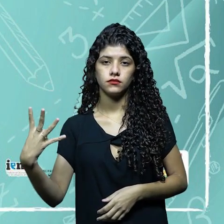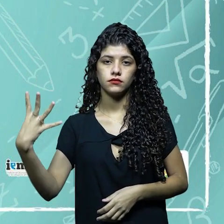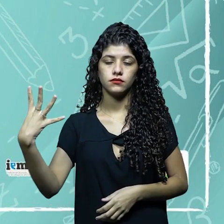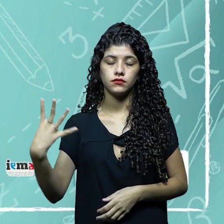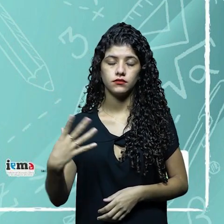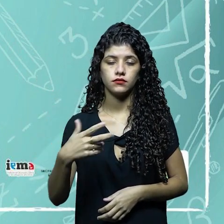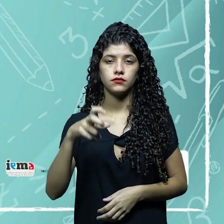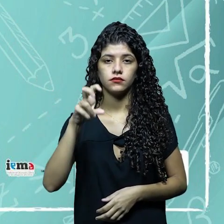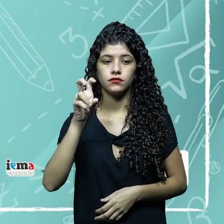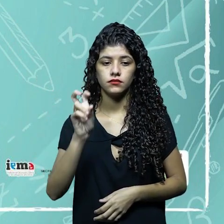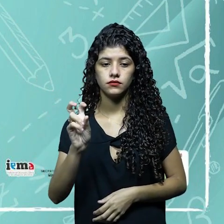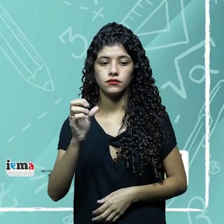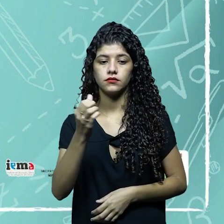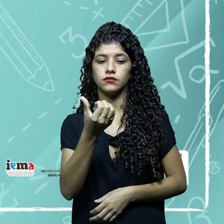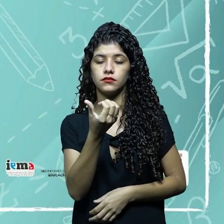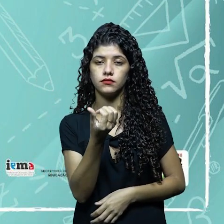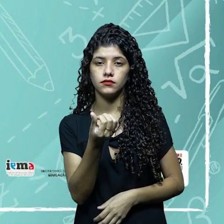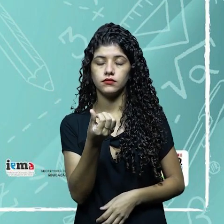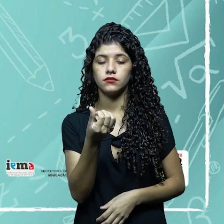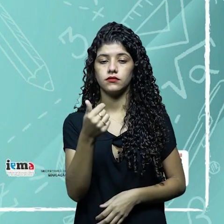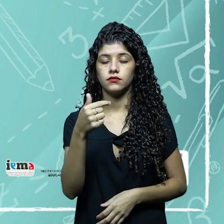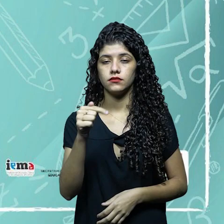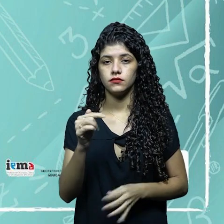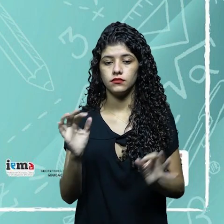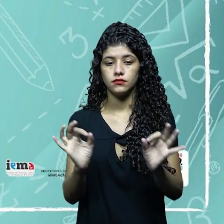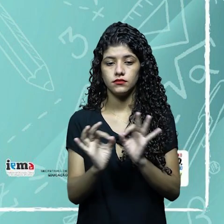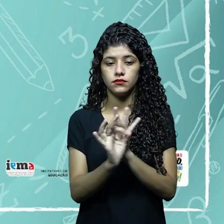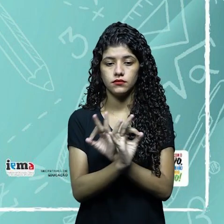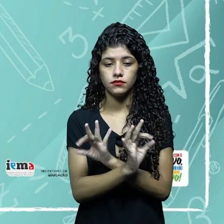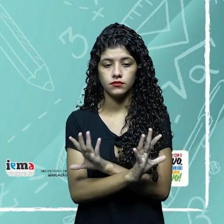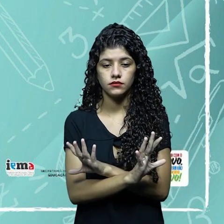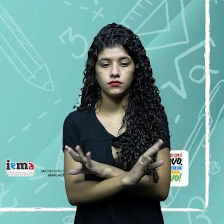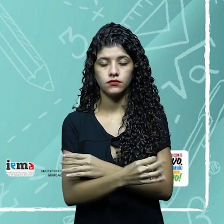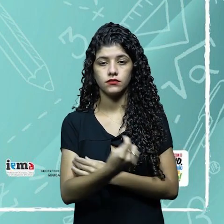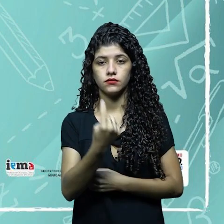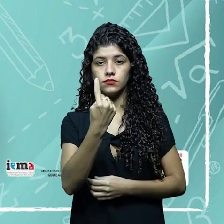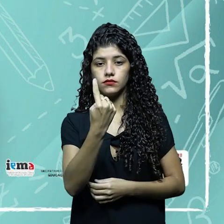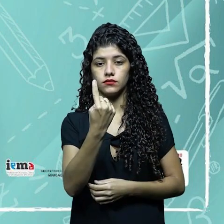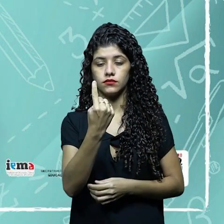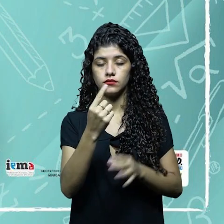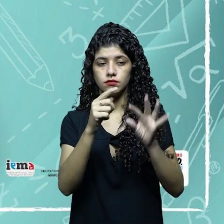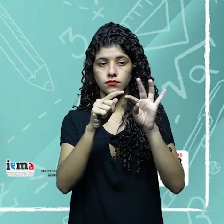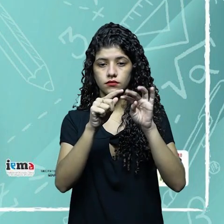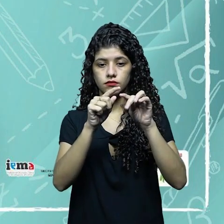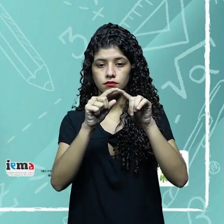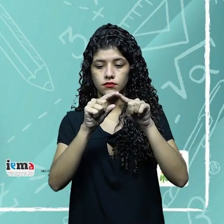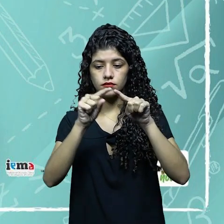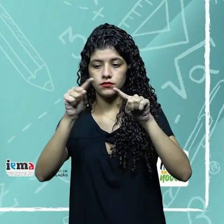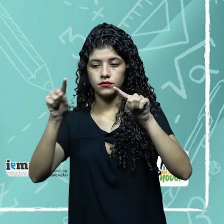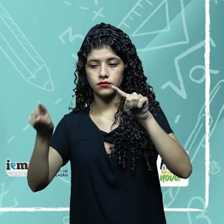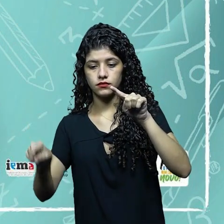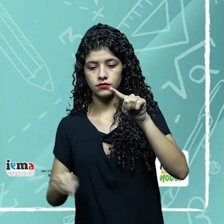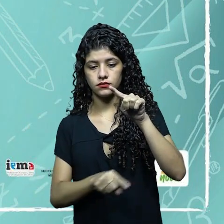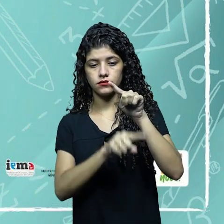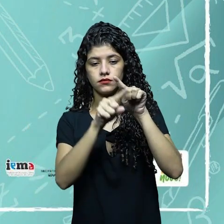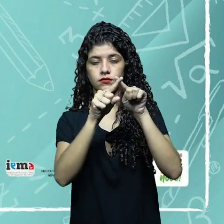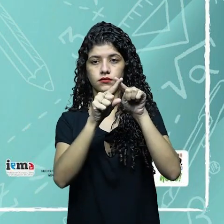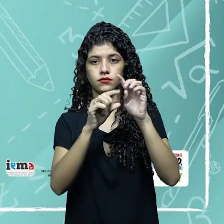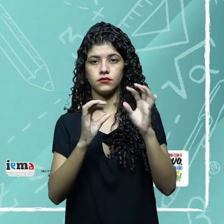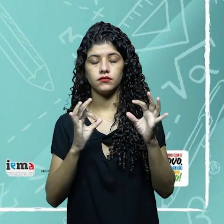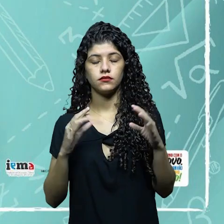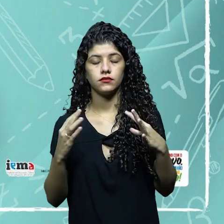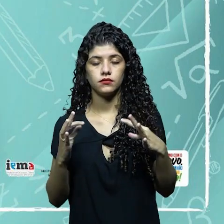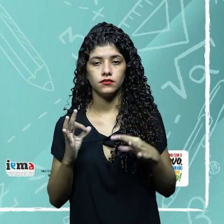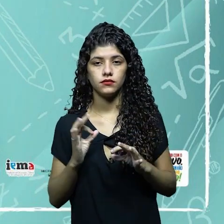ponto 3, ao ponto 4, ao ponto 5, ao ponto 6, aí fechou lá no ponto 1, usando o polylinha, né? Eu posso fazer essa